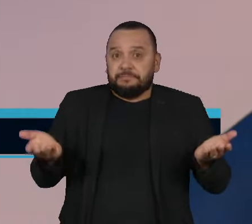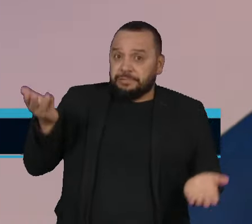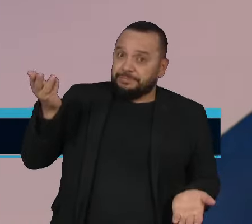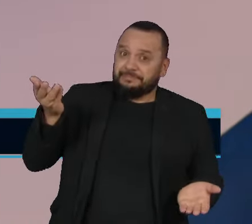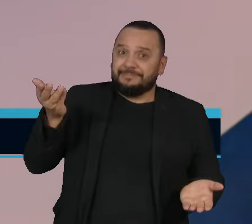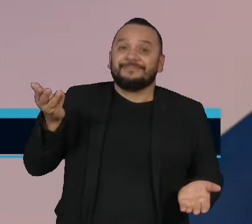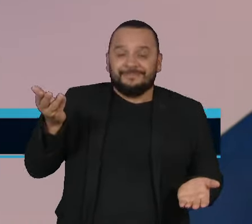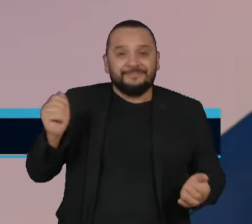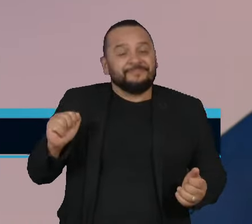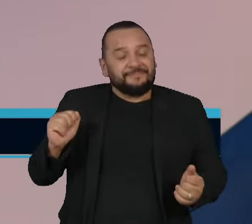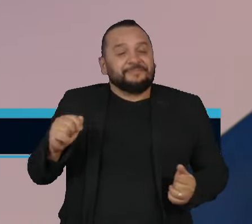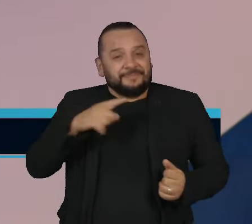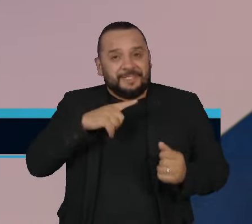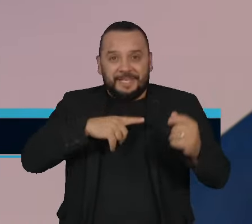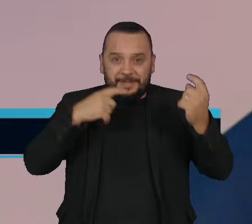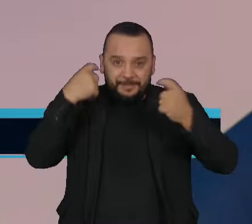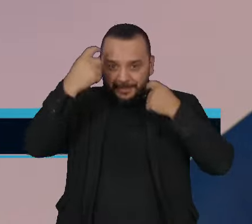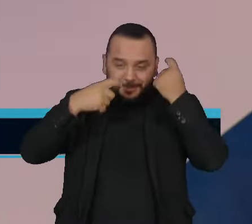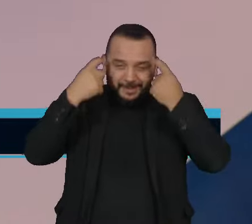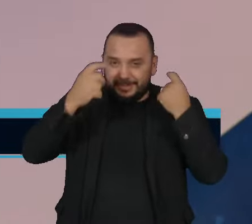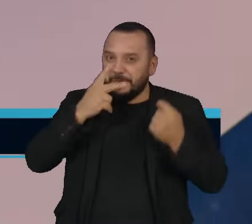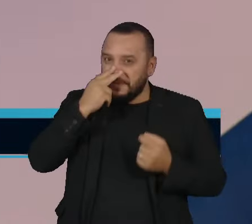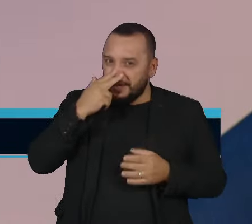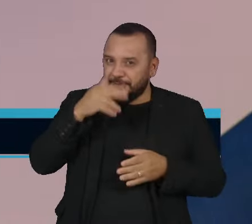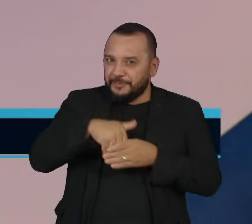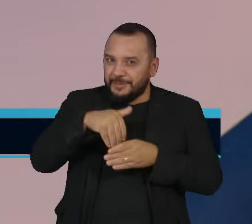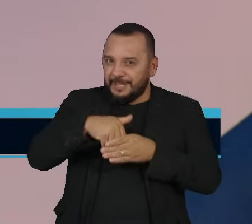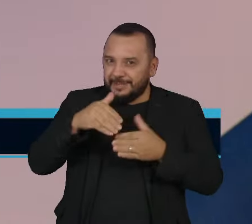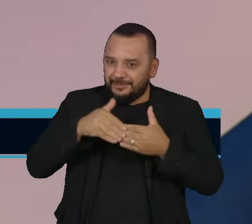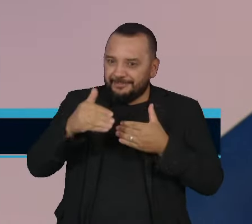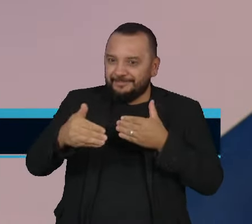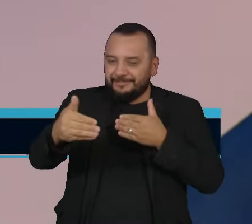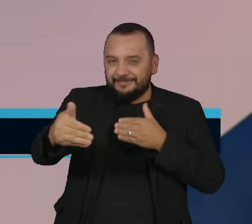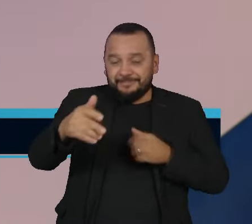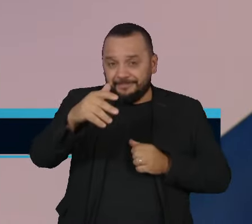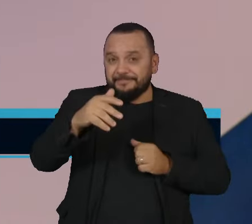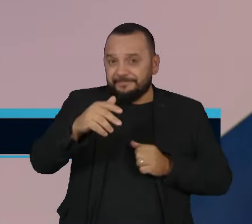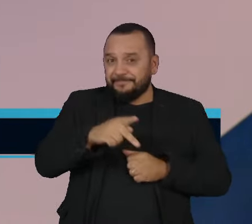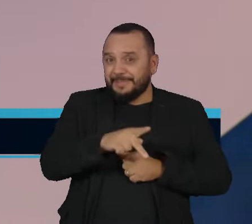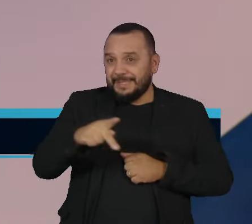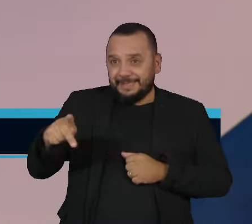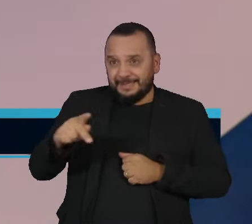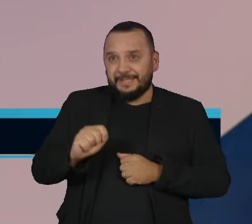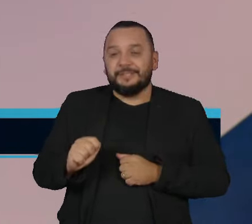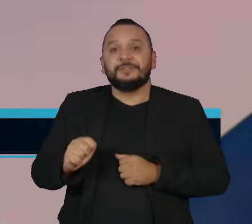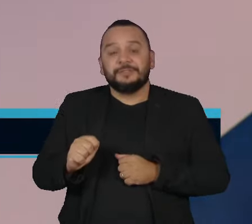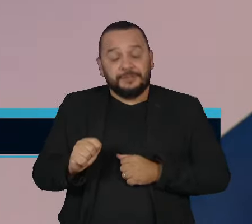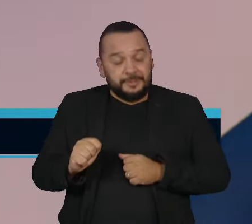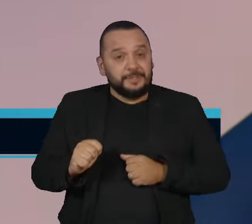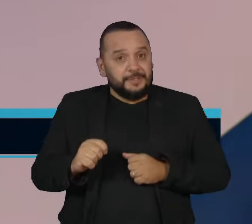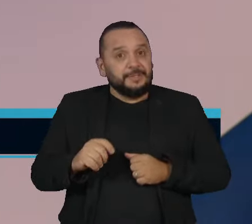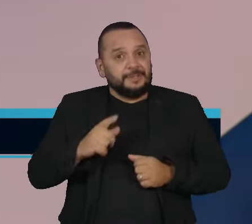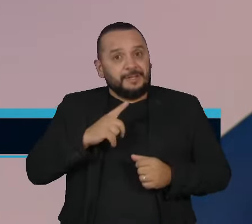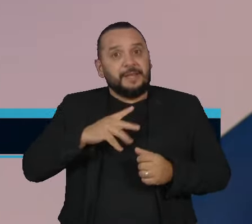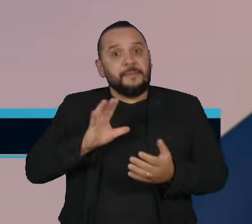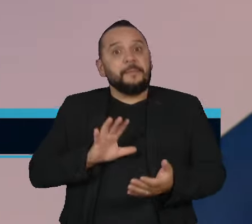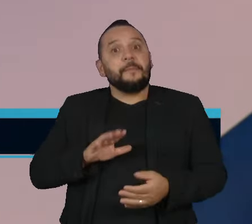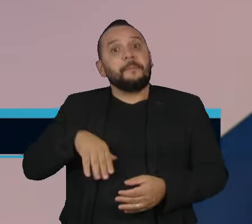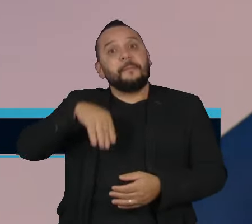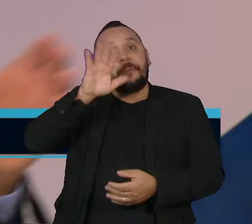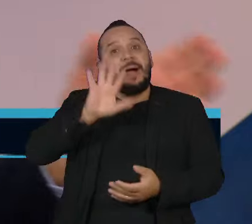existe uma preocupação. Mas eu acho que nas próximas eleições, para presidente, o que vai prevalecer é mais centro-direita do que